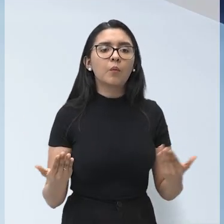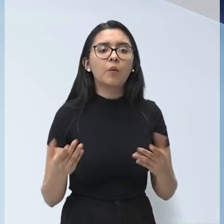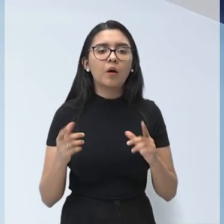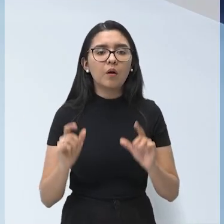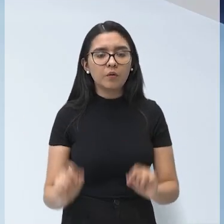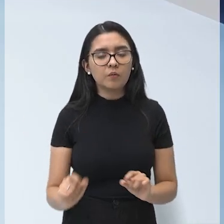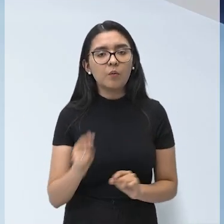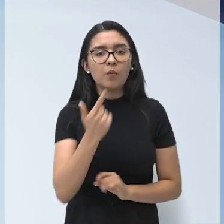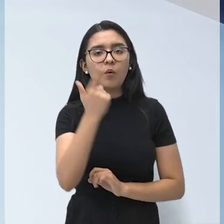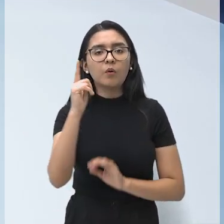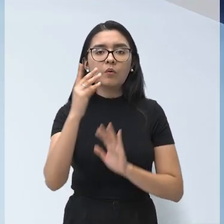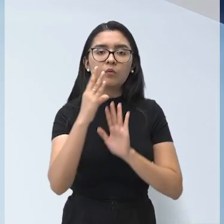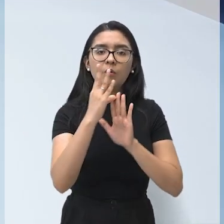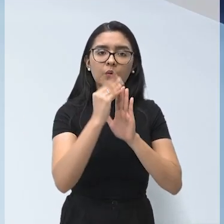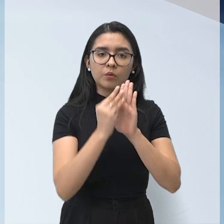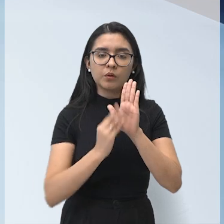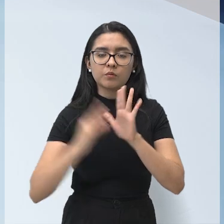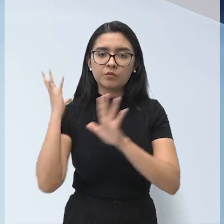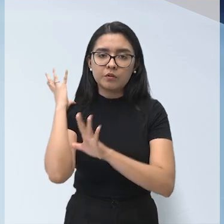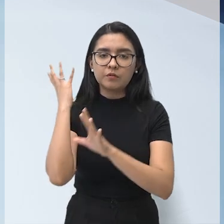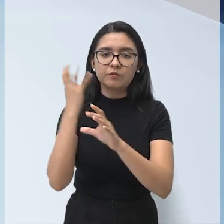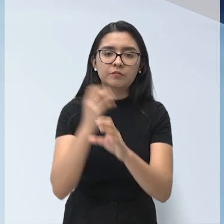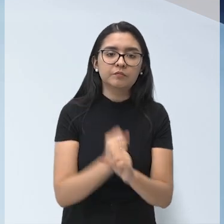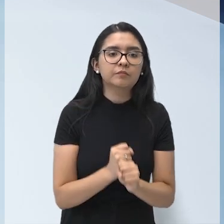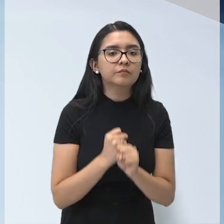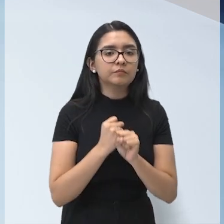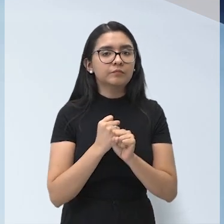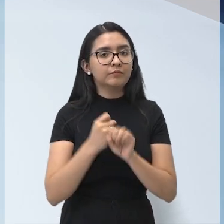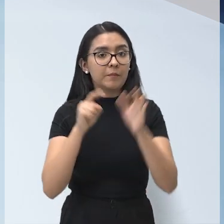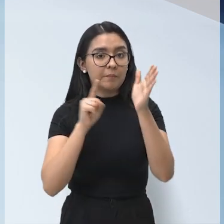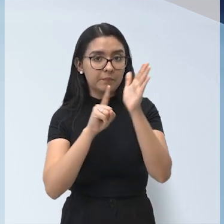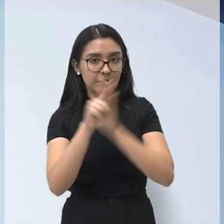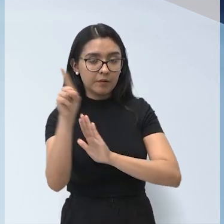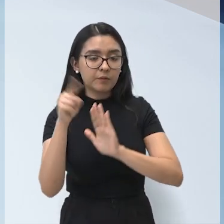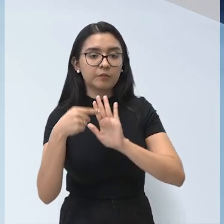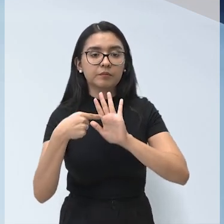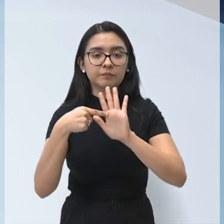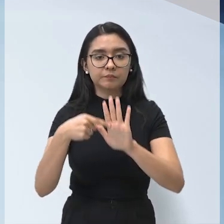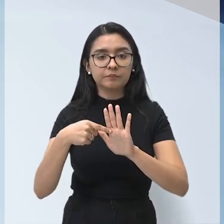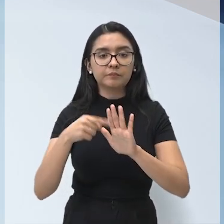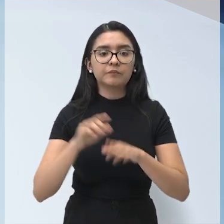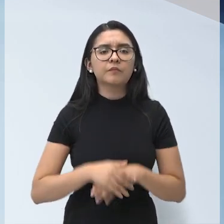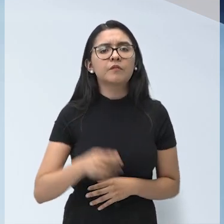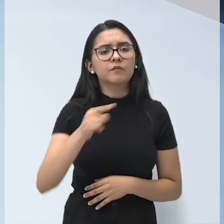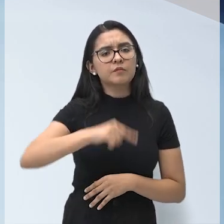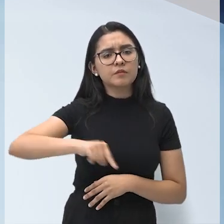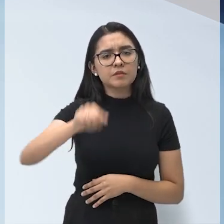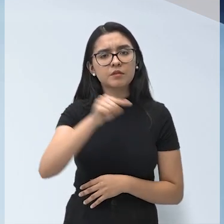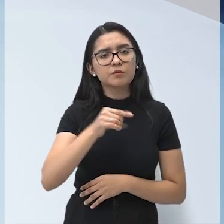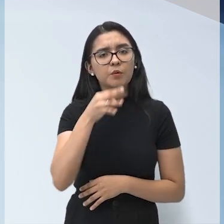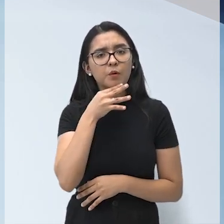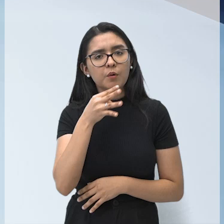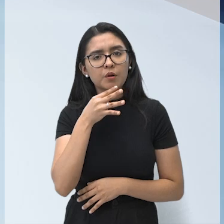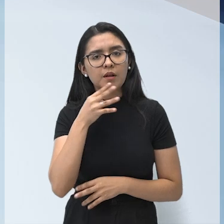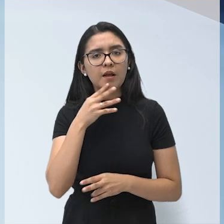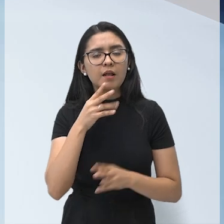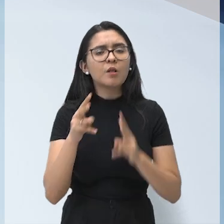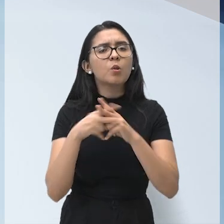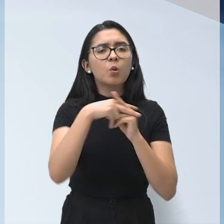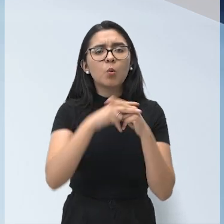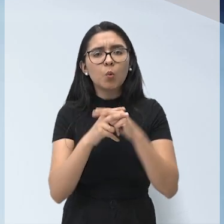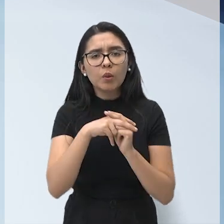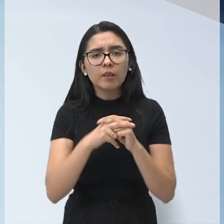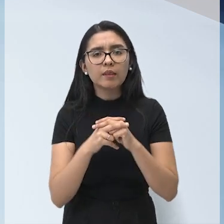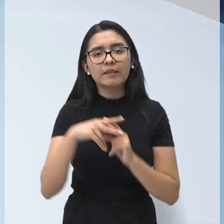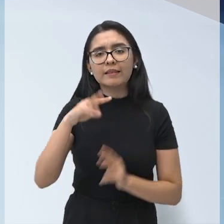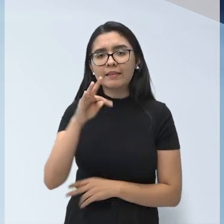nosso próximo conteúdo de revisão? Já vem aqui na perguntinha também. Você já ouviu falar sobre uma luta